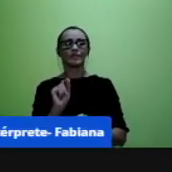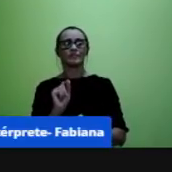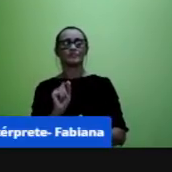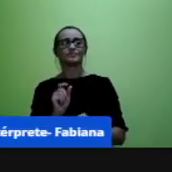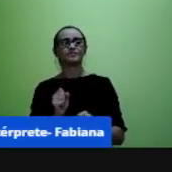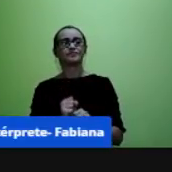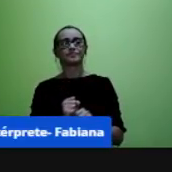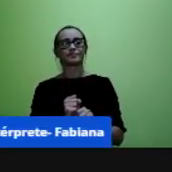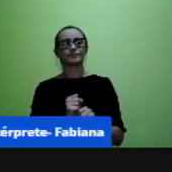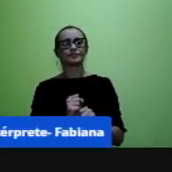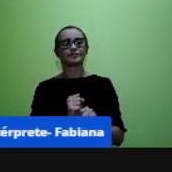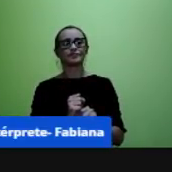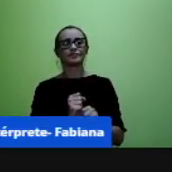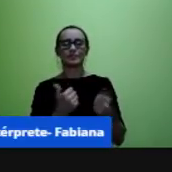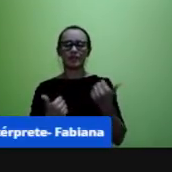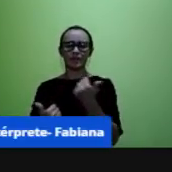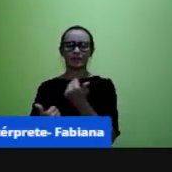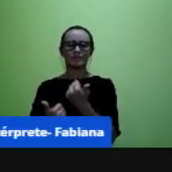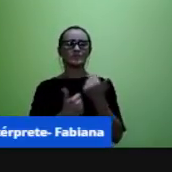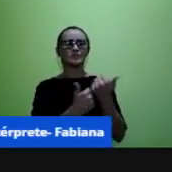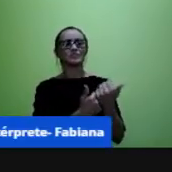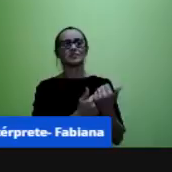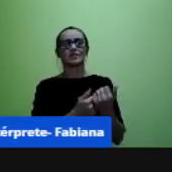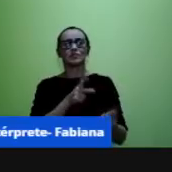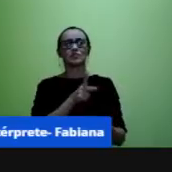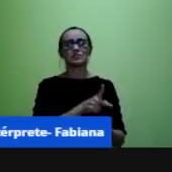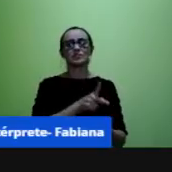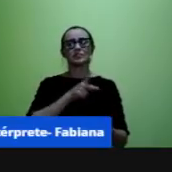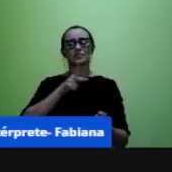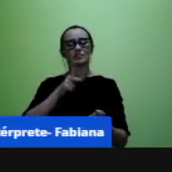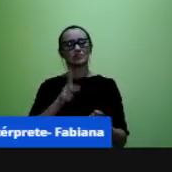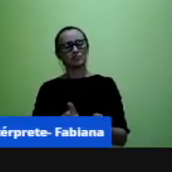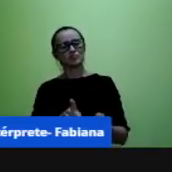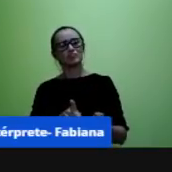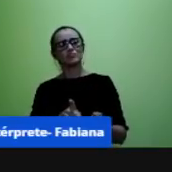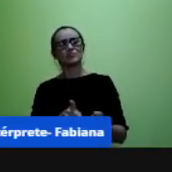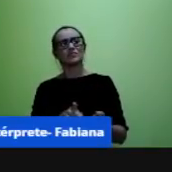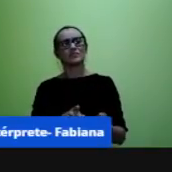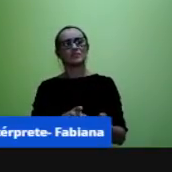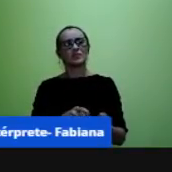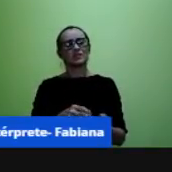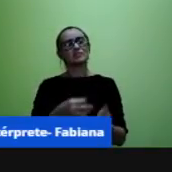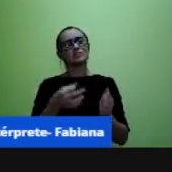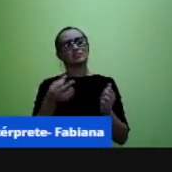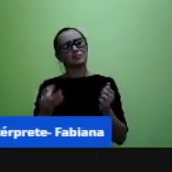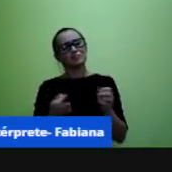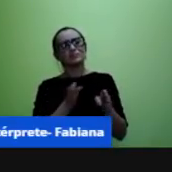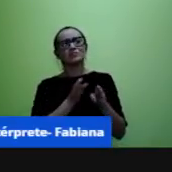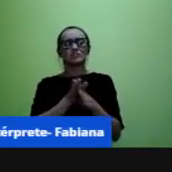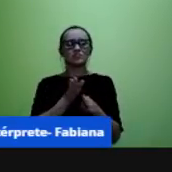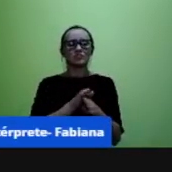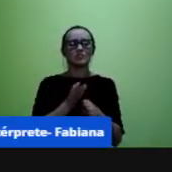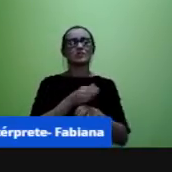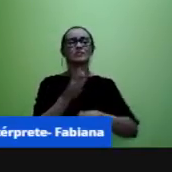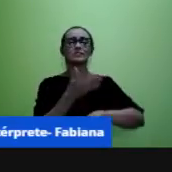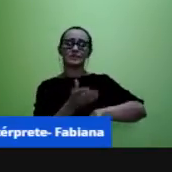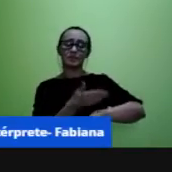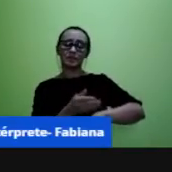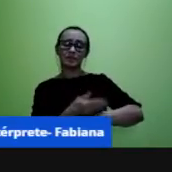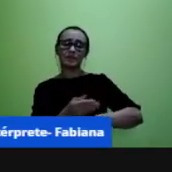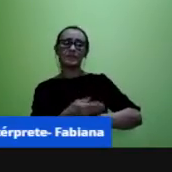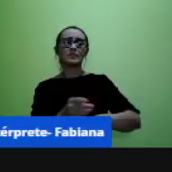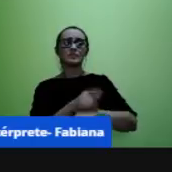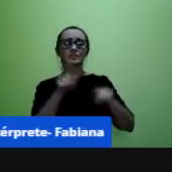subsidiar a prática docente por meio de alguns relatos da prática pedagógica e também apresentar